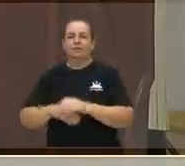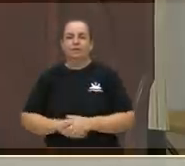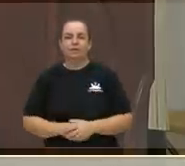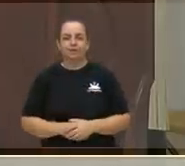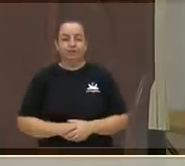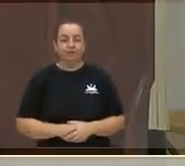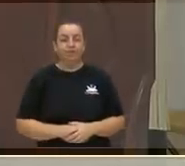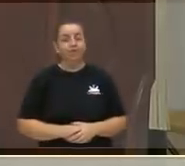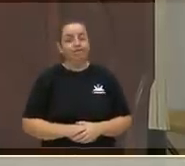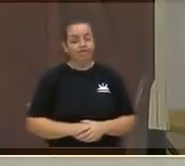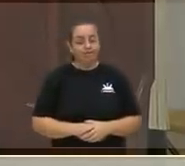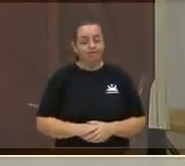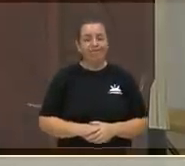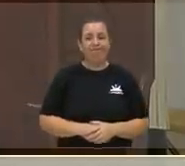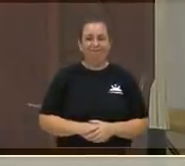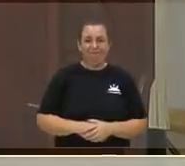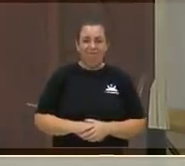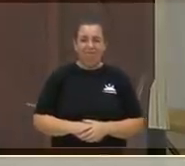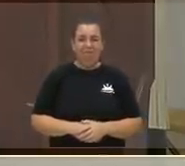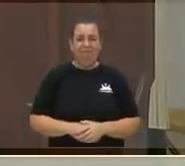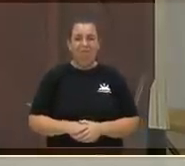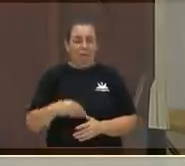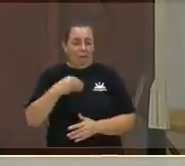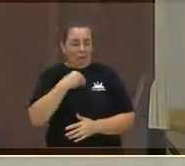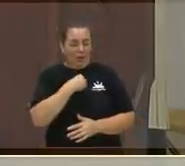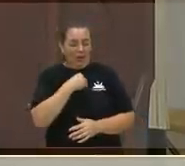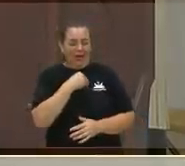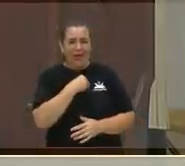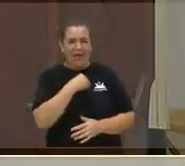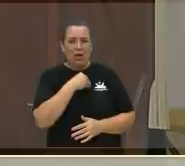e como está a minha vida afetiva